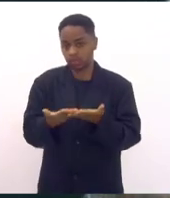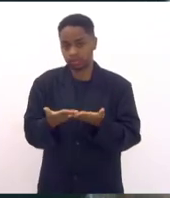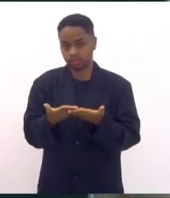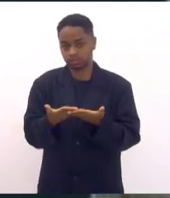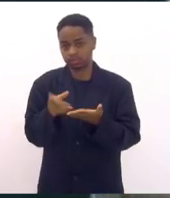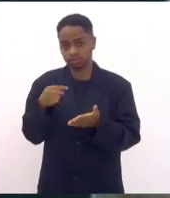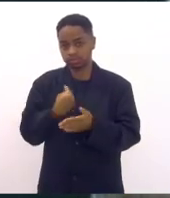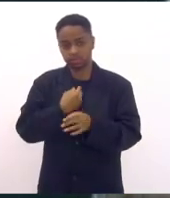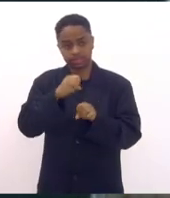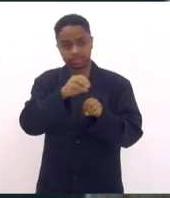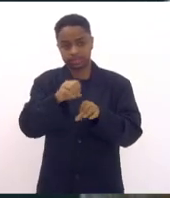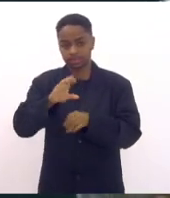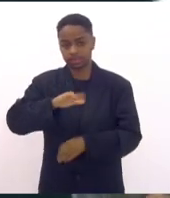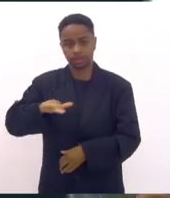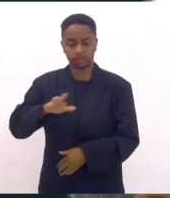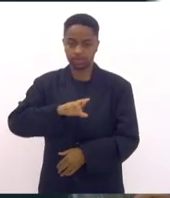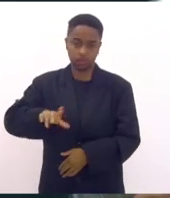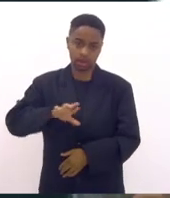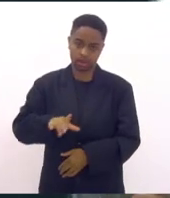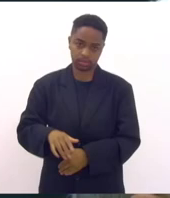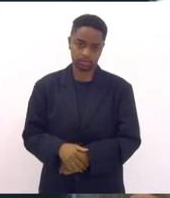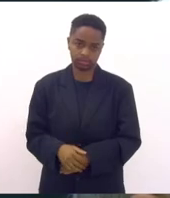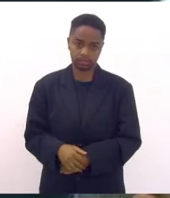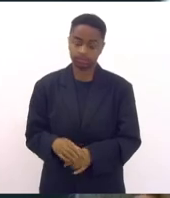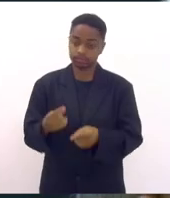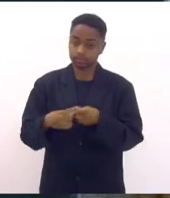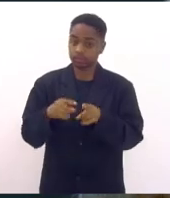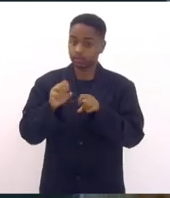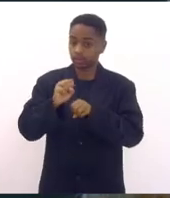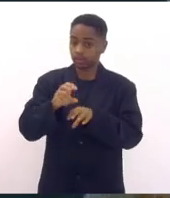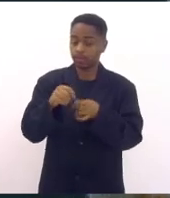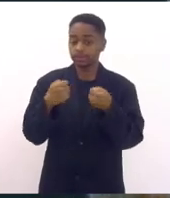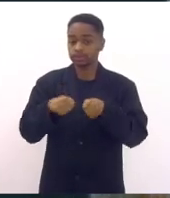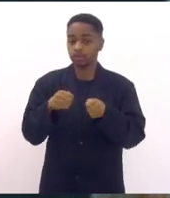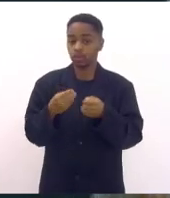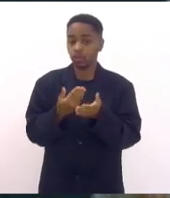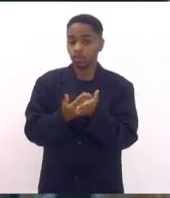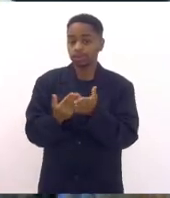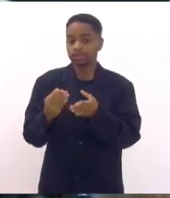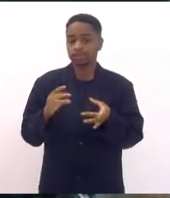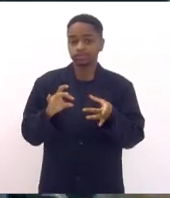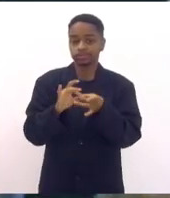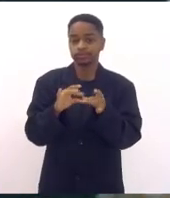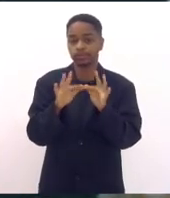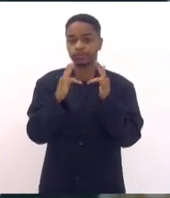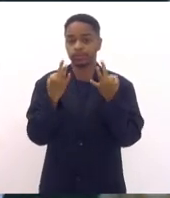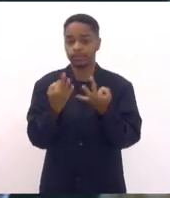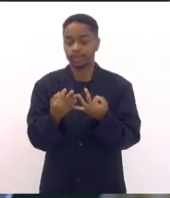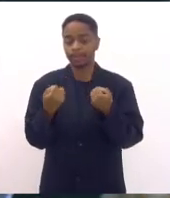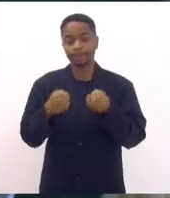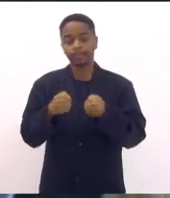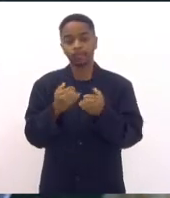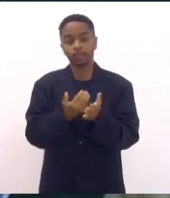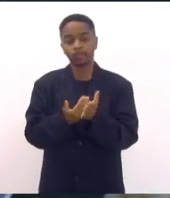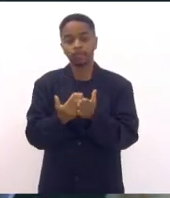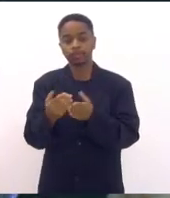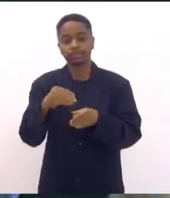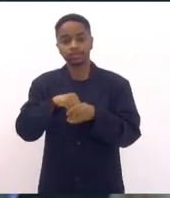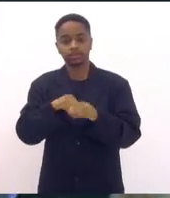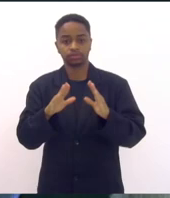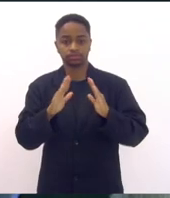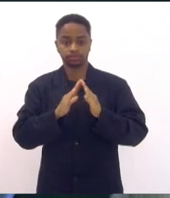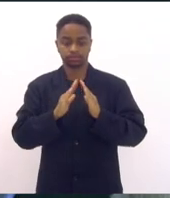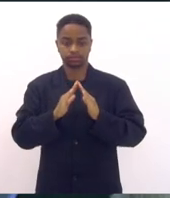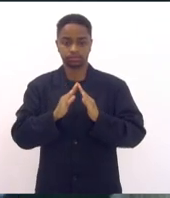vai educar a criança a educação tem que começar na família né tem que começar dentro de